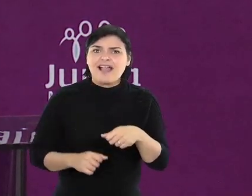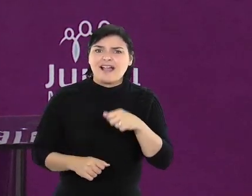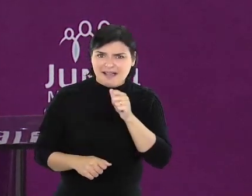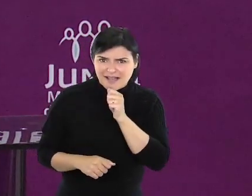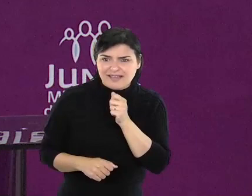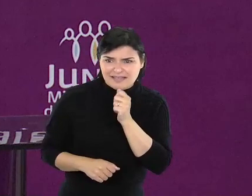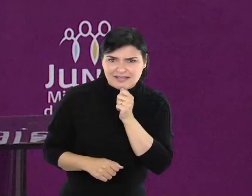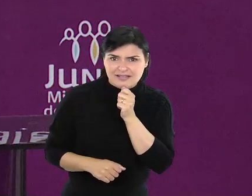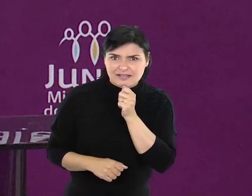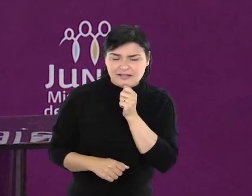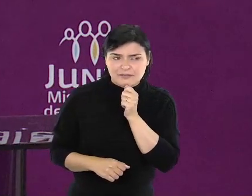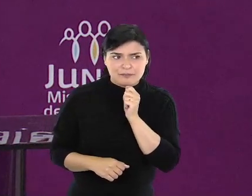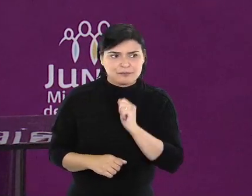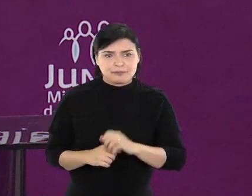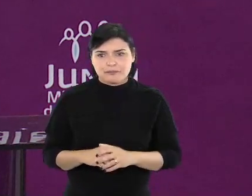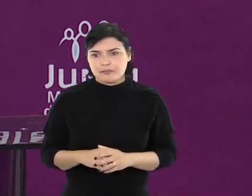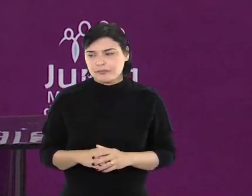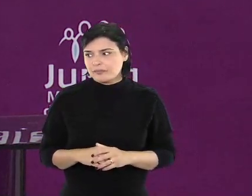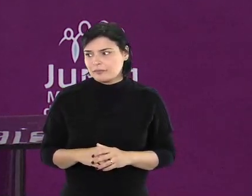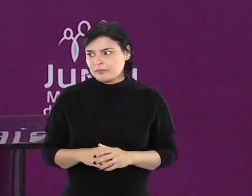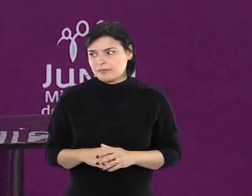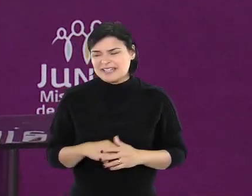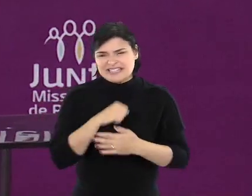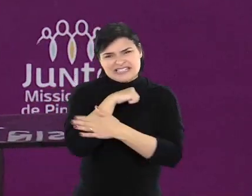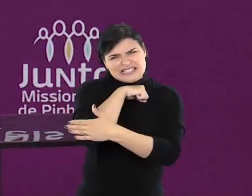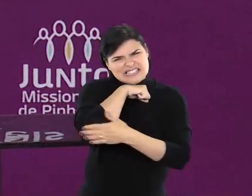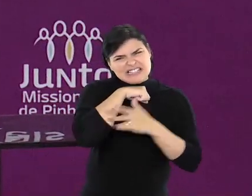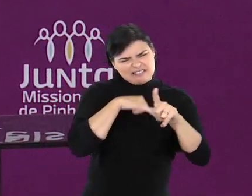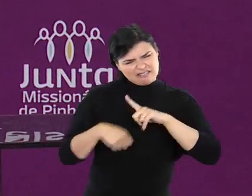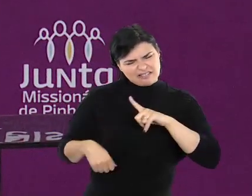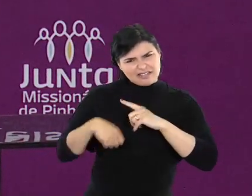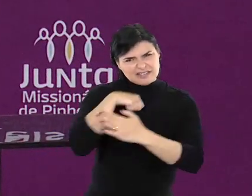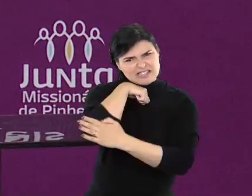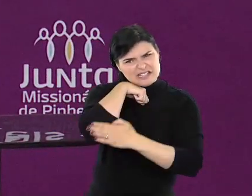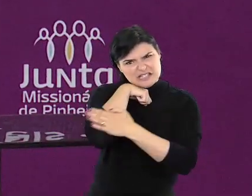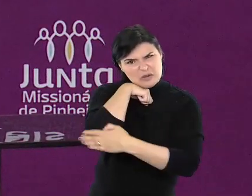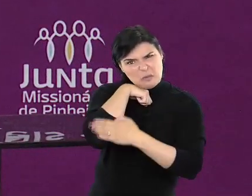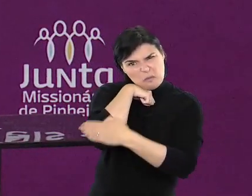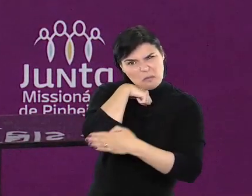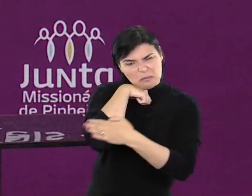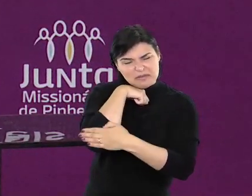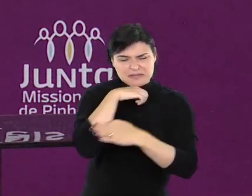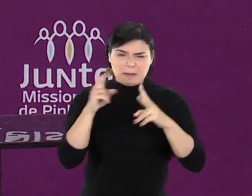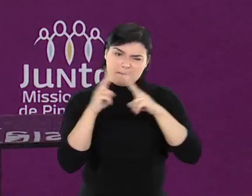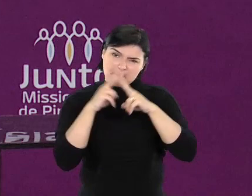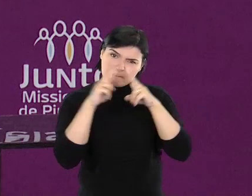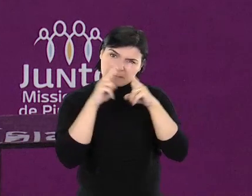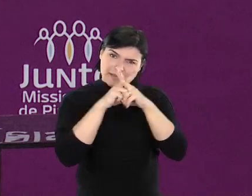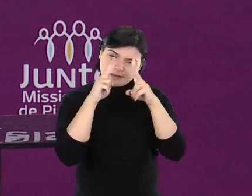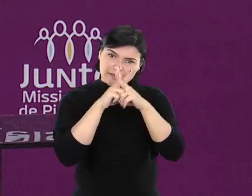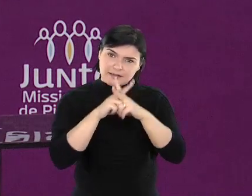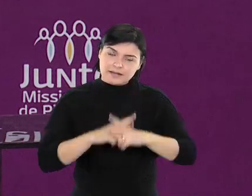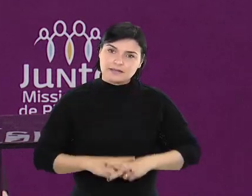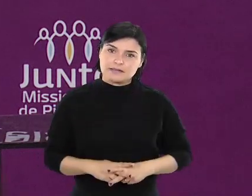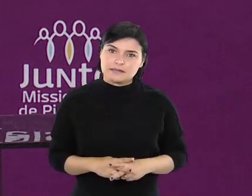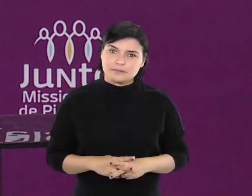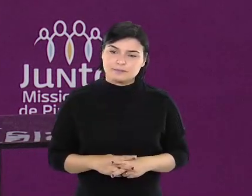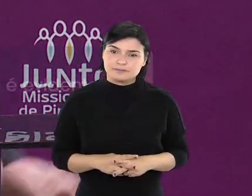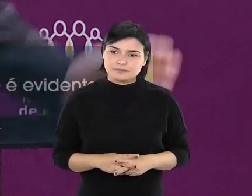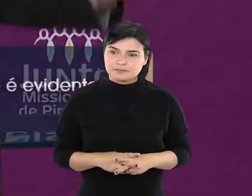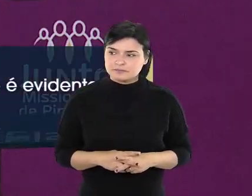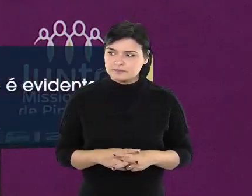não é assim que sois carnais e andar em segundo a homem e ele vai dizer aqui quando pois alguém diz